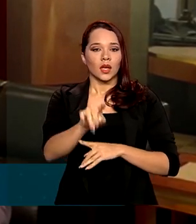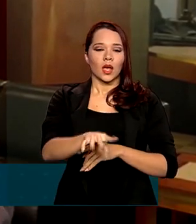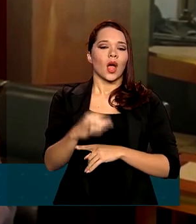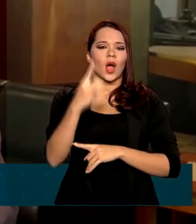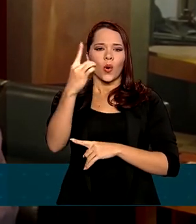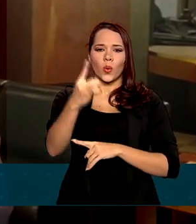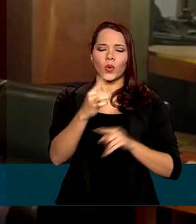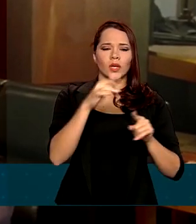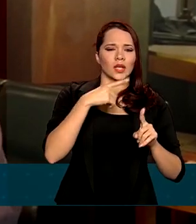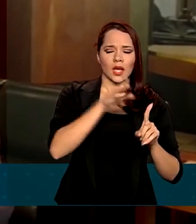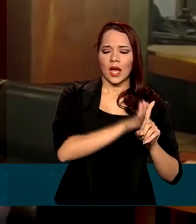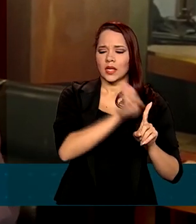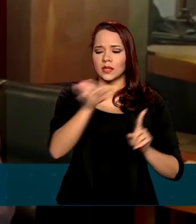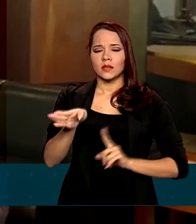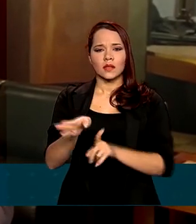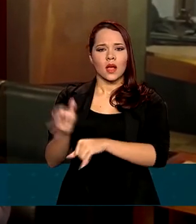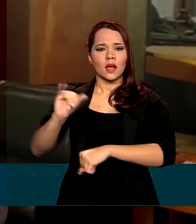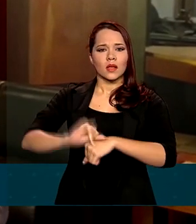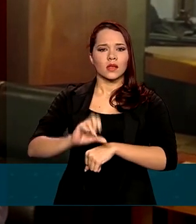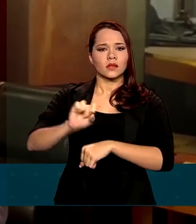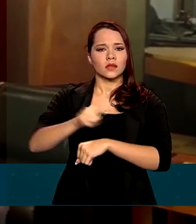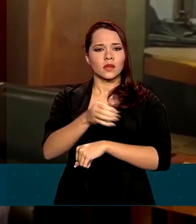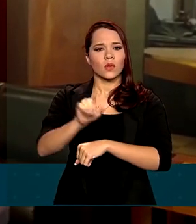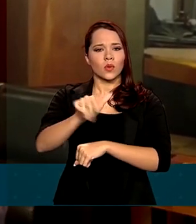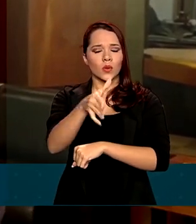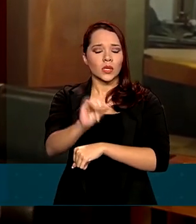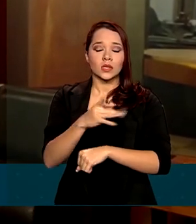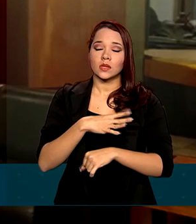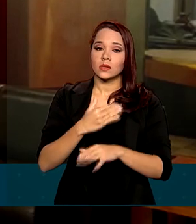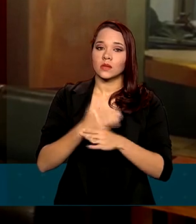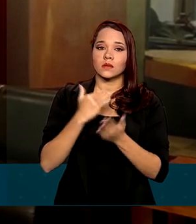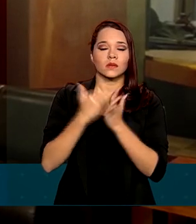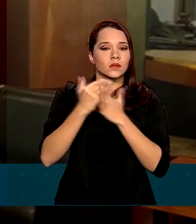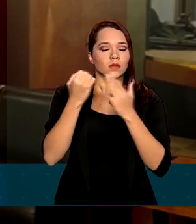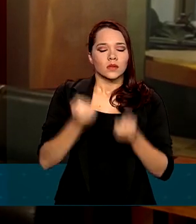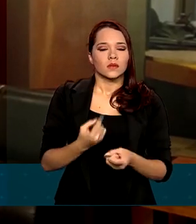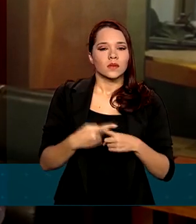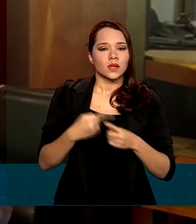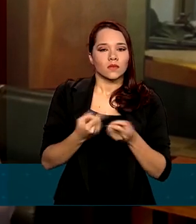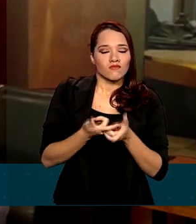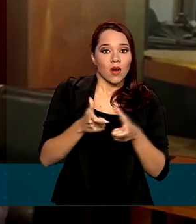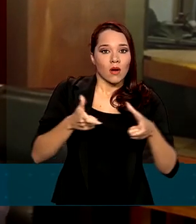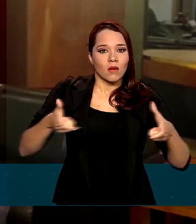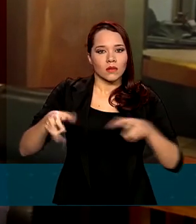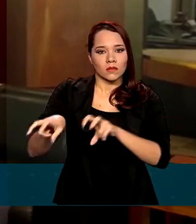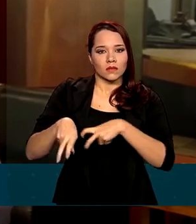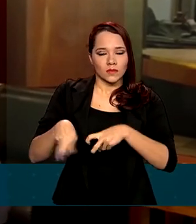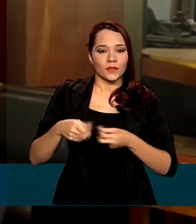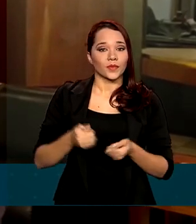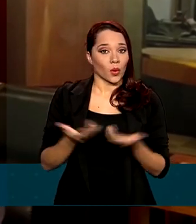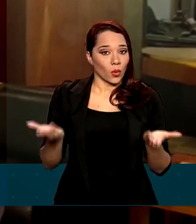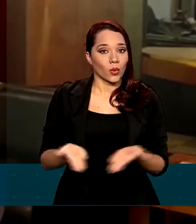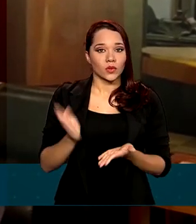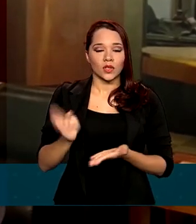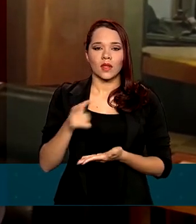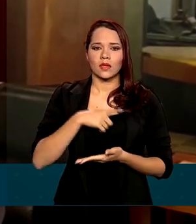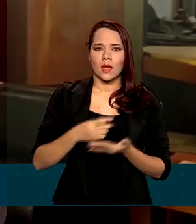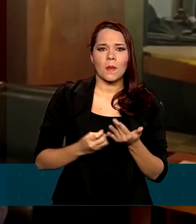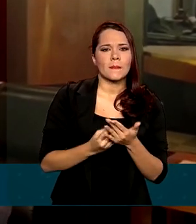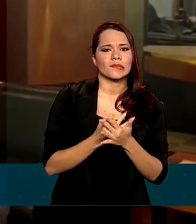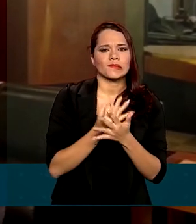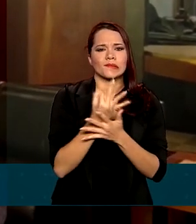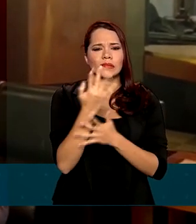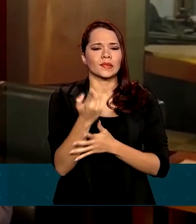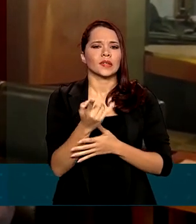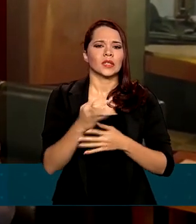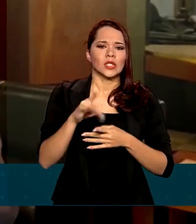São Luís, e está sendo cada vez mais carregada em função do crescimento do agronegócio. Hoje nós já temos milhões de toneladas